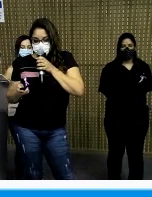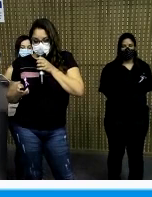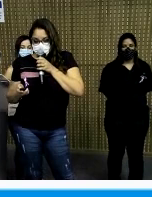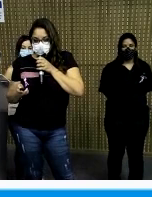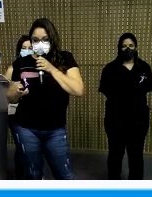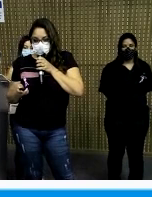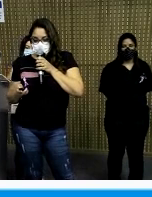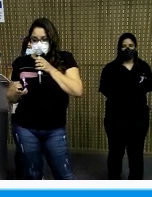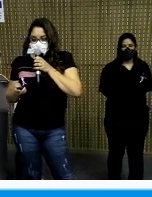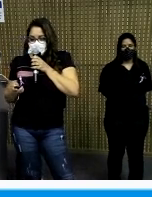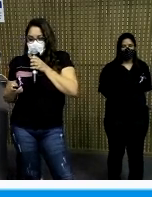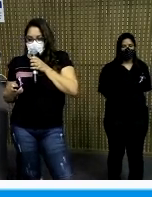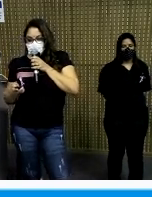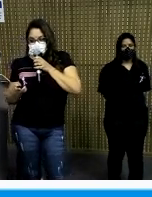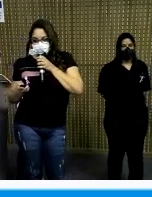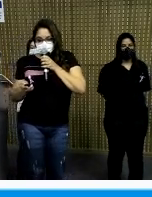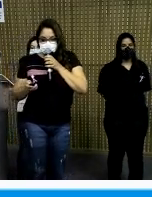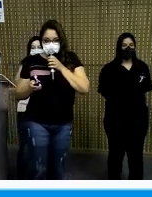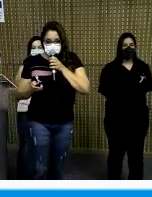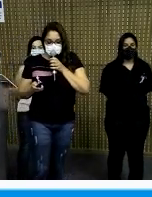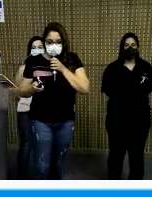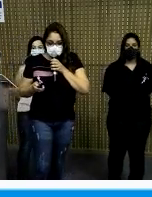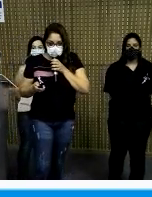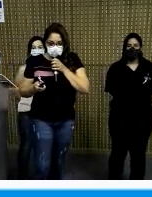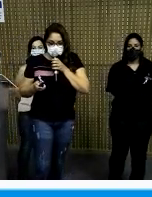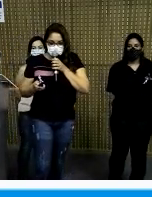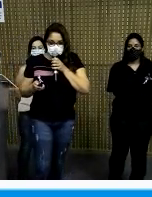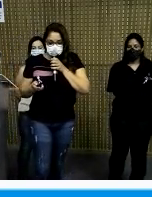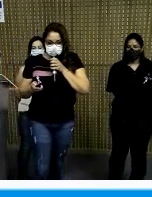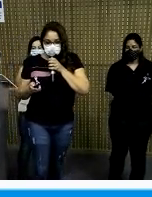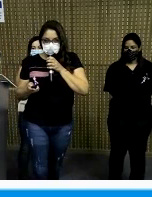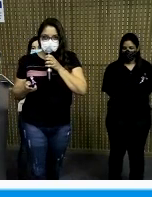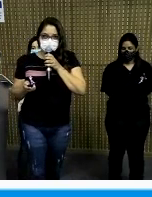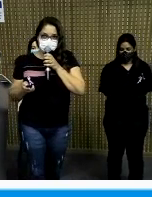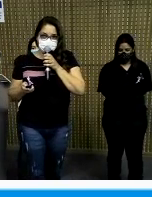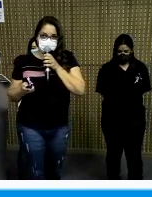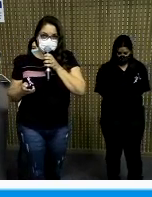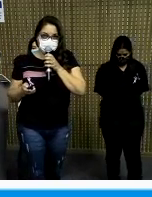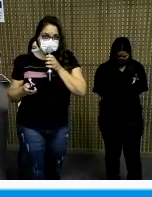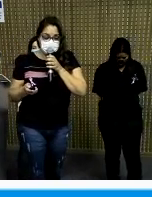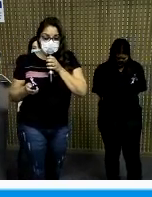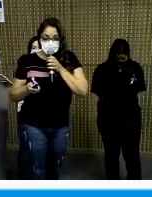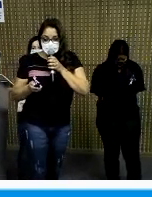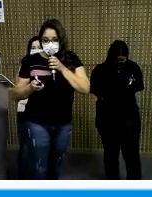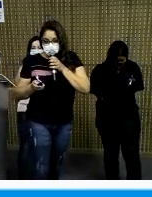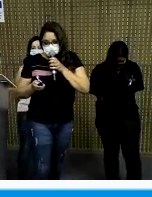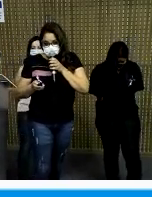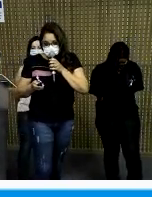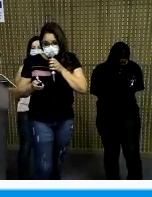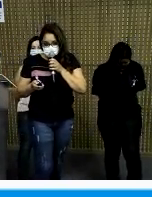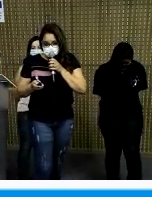Bolsa Família, tá? Aquela mesma discussão que foi feita da unidade anterior, né?